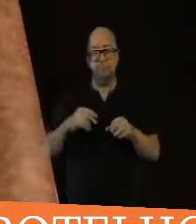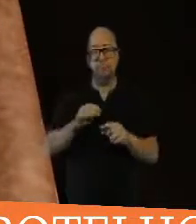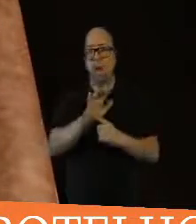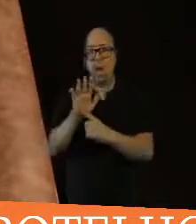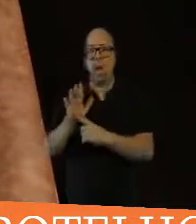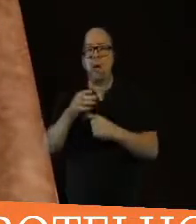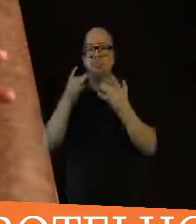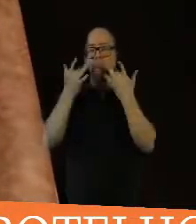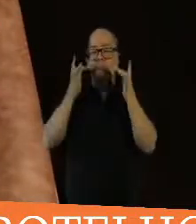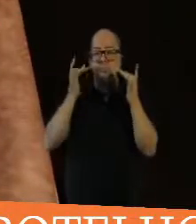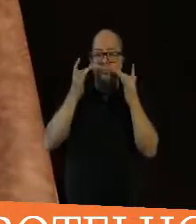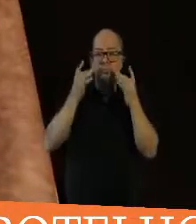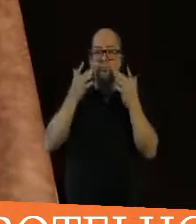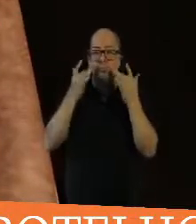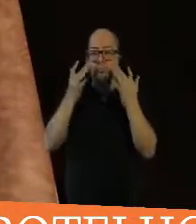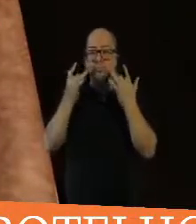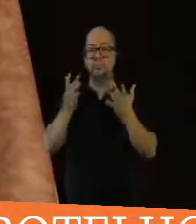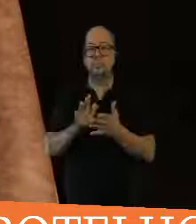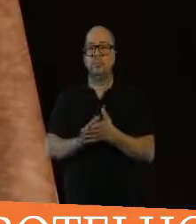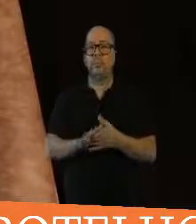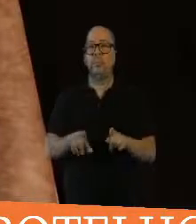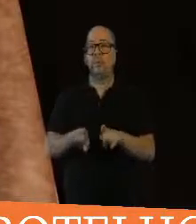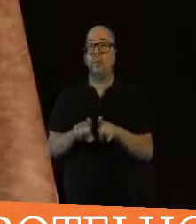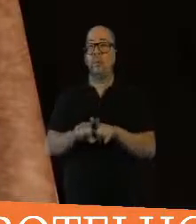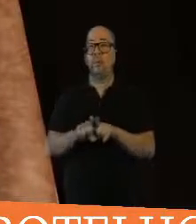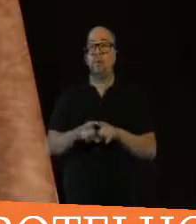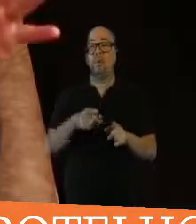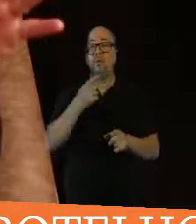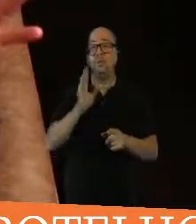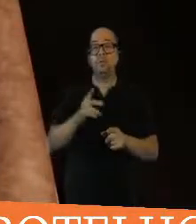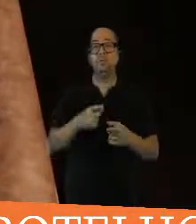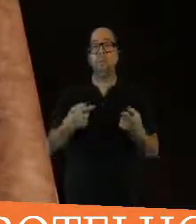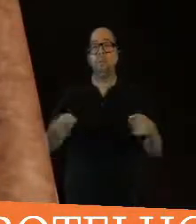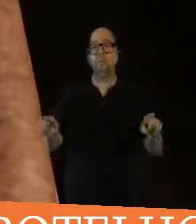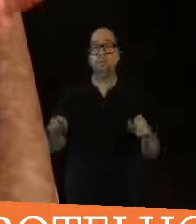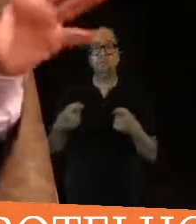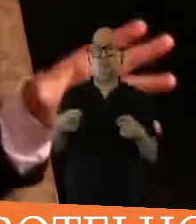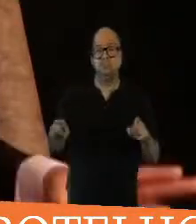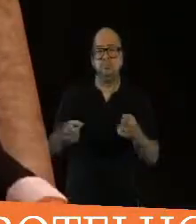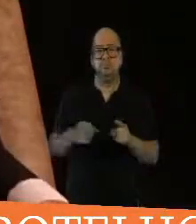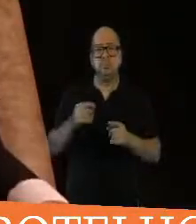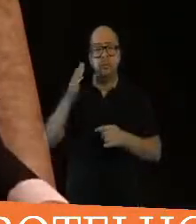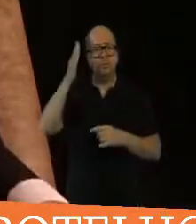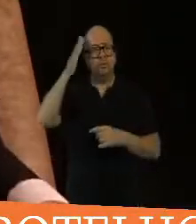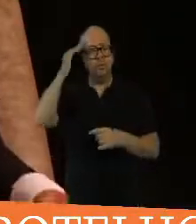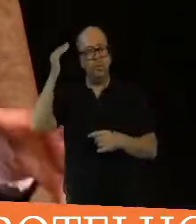questão do acompanhamento, da instrumentação, dos grandes artistas, dos grandes